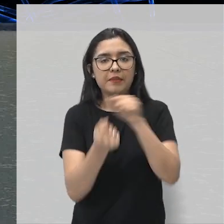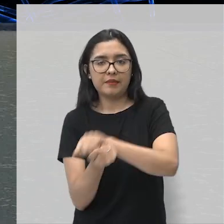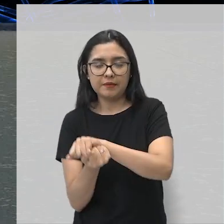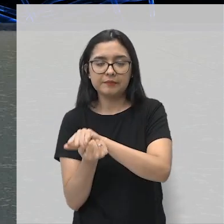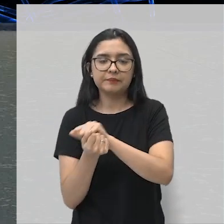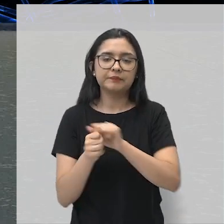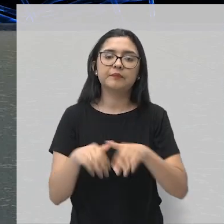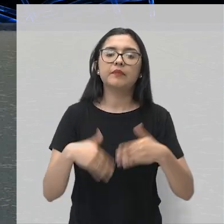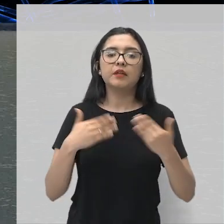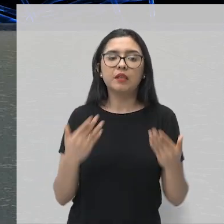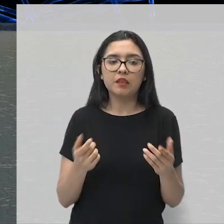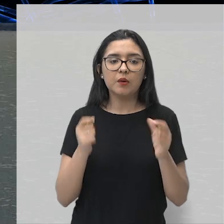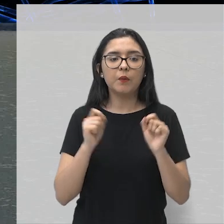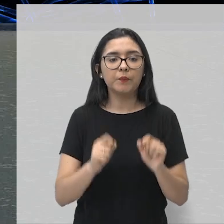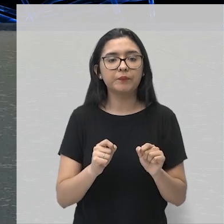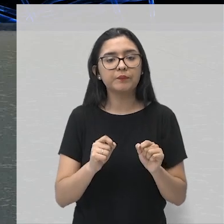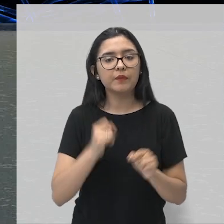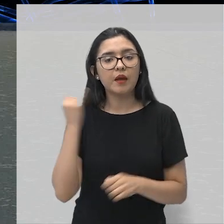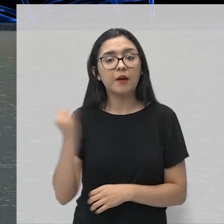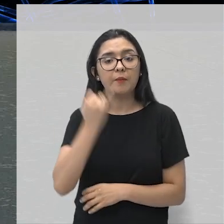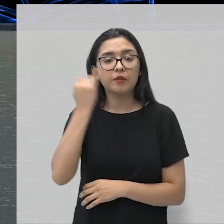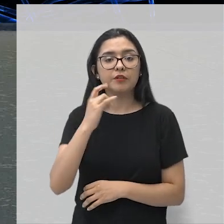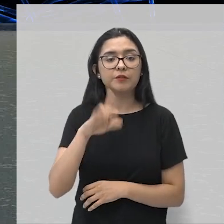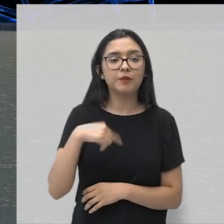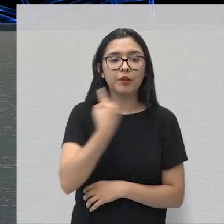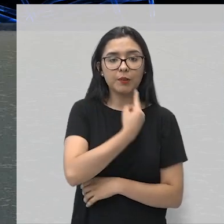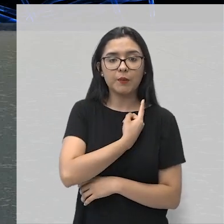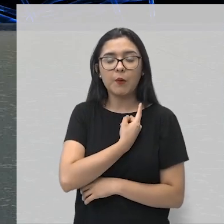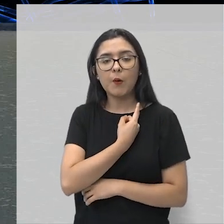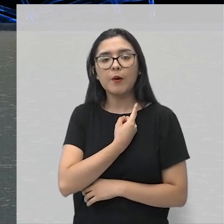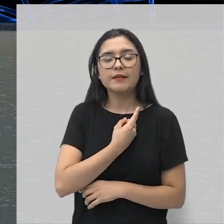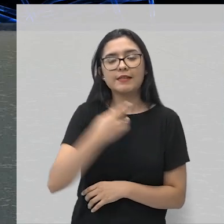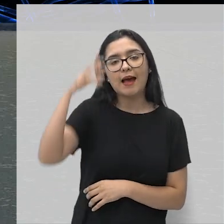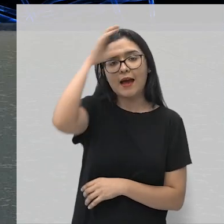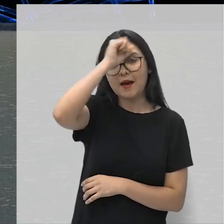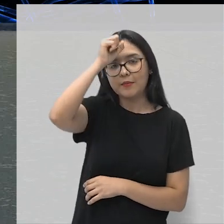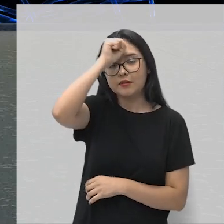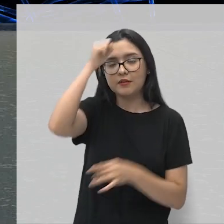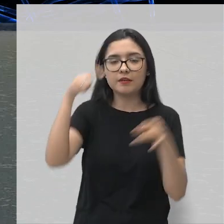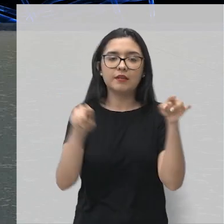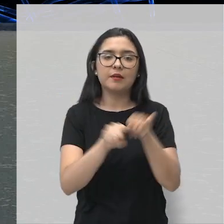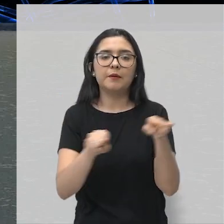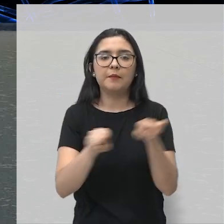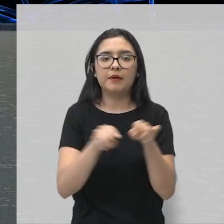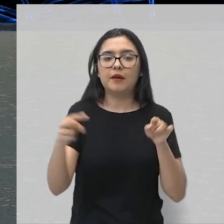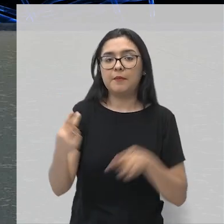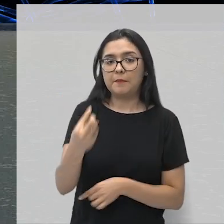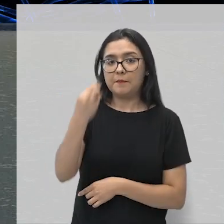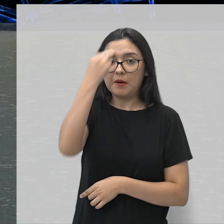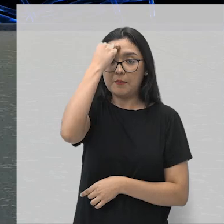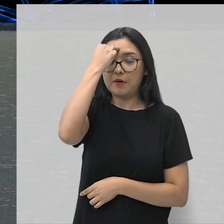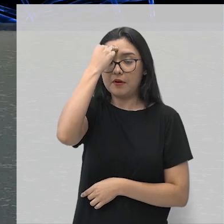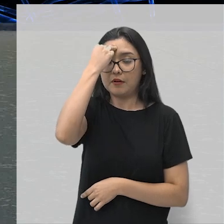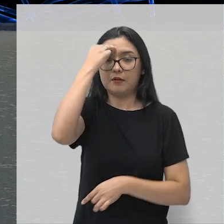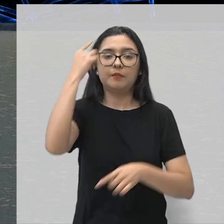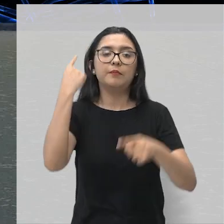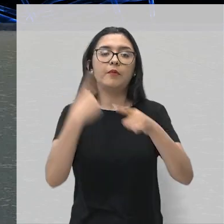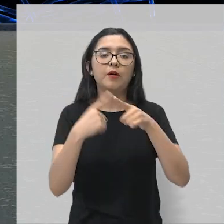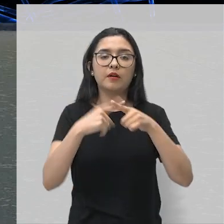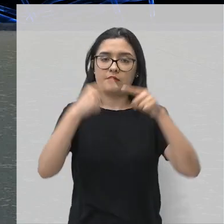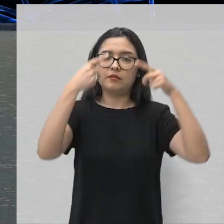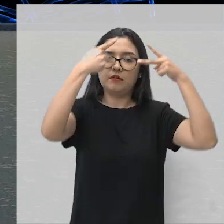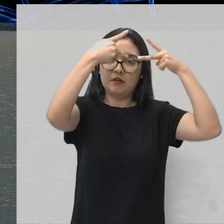Essa plasticidade é essencial para o aprendizado e a memória, pois permite que os neurônios